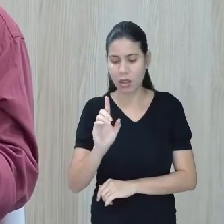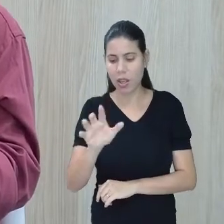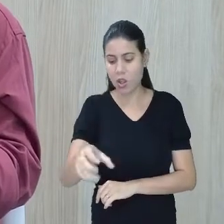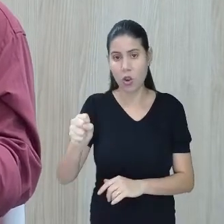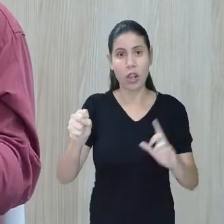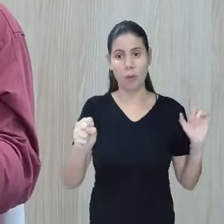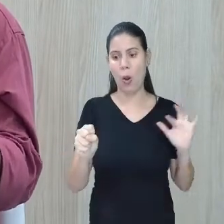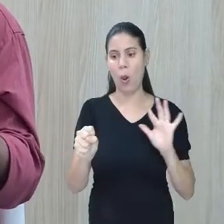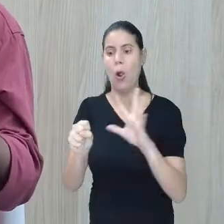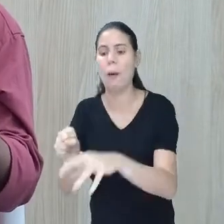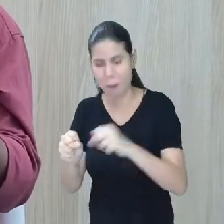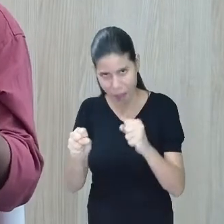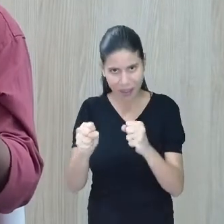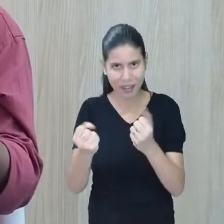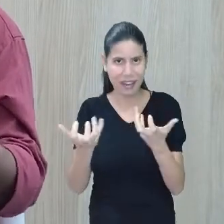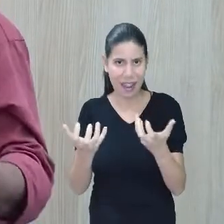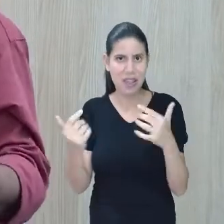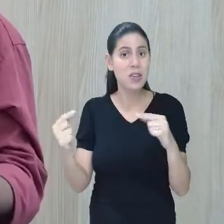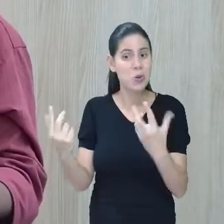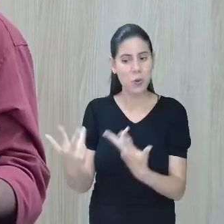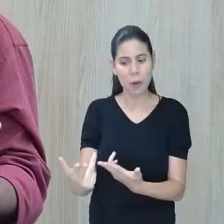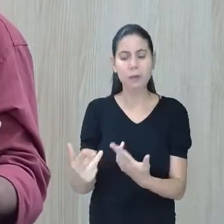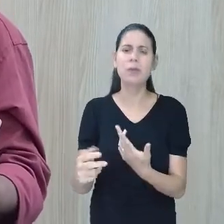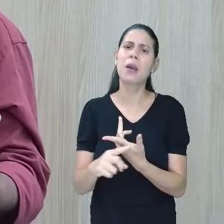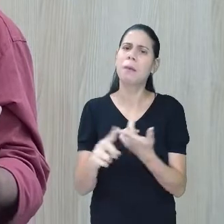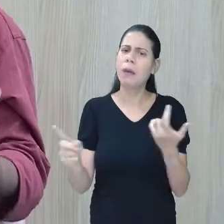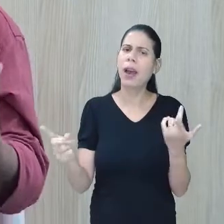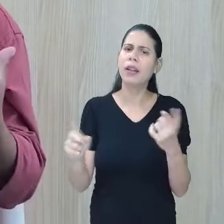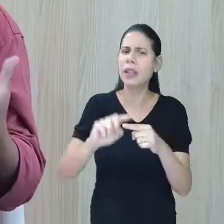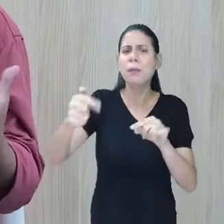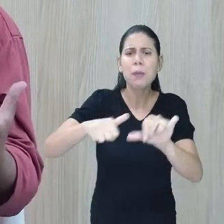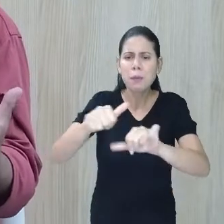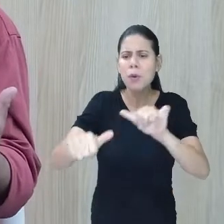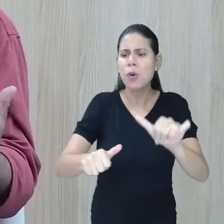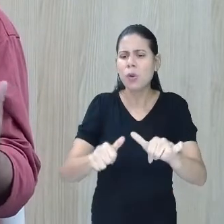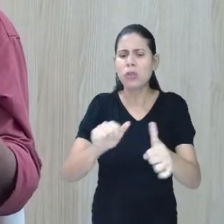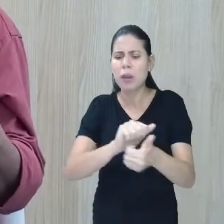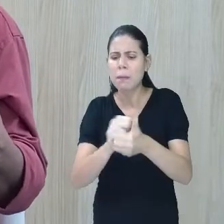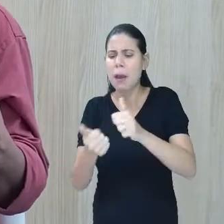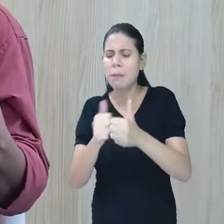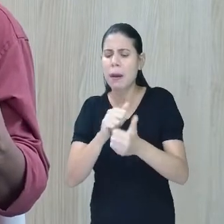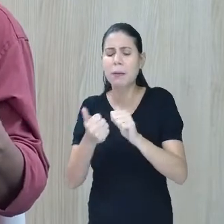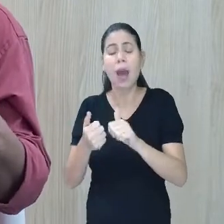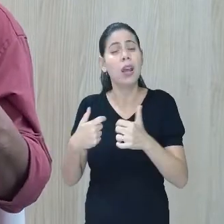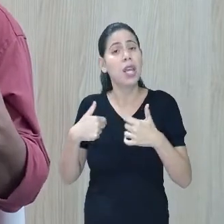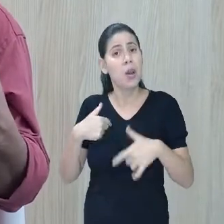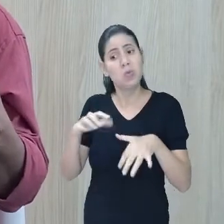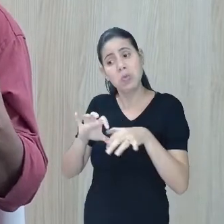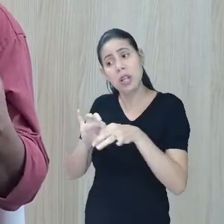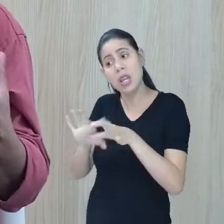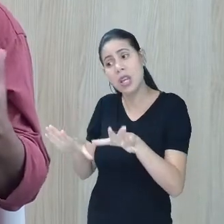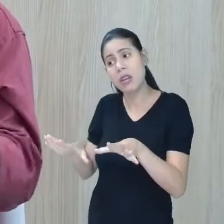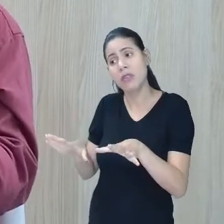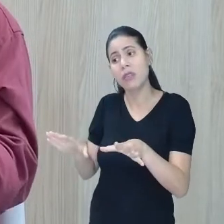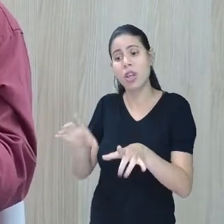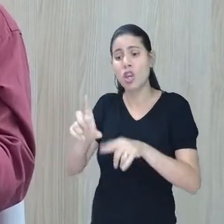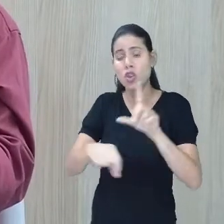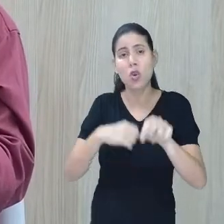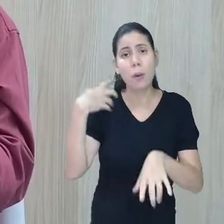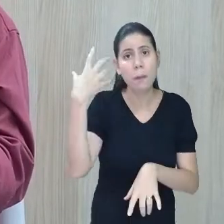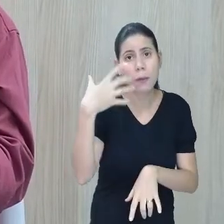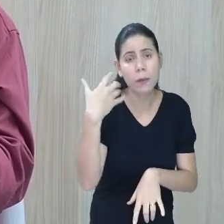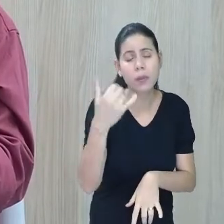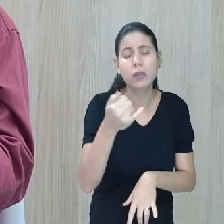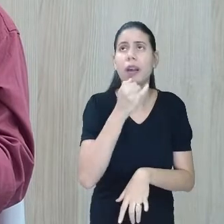muito é que eles estudem o que eles gostam, é uma música que eles querem perceber. Ele percebeu a música,